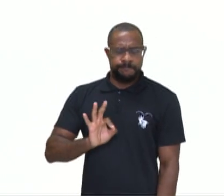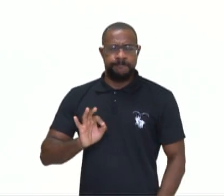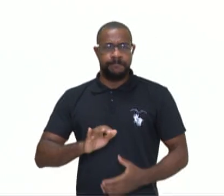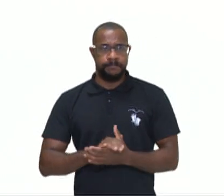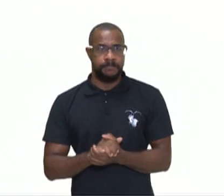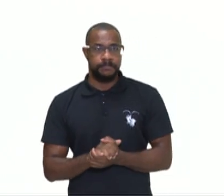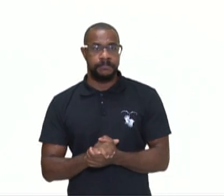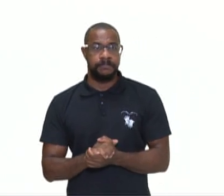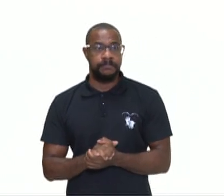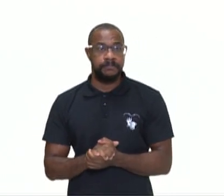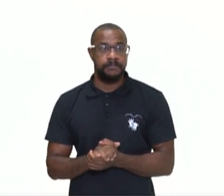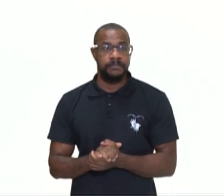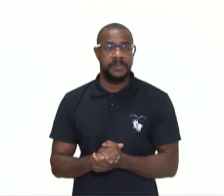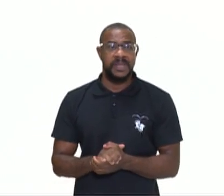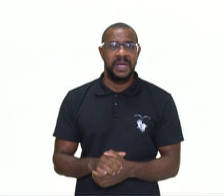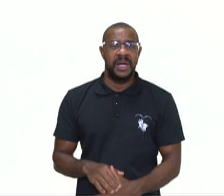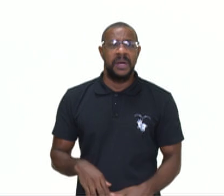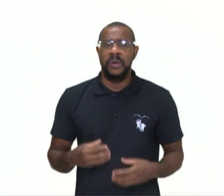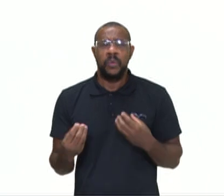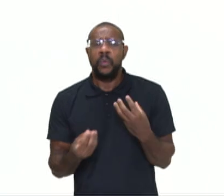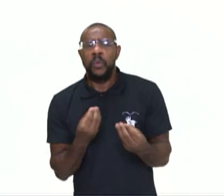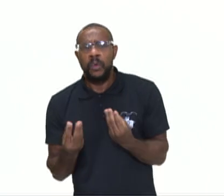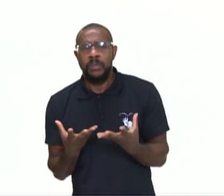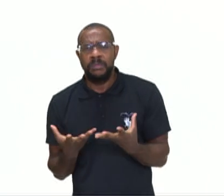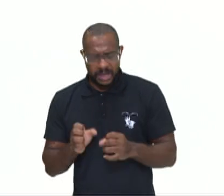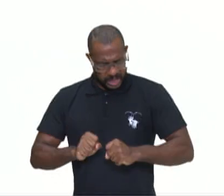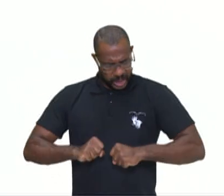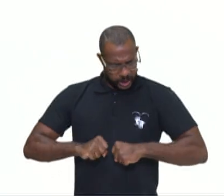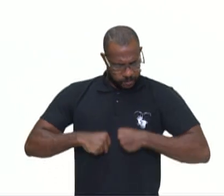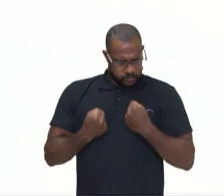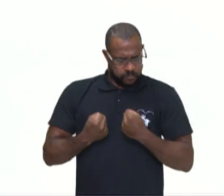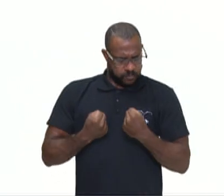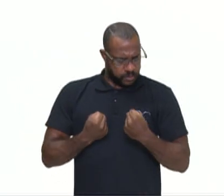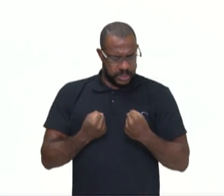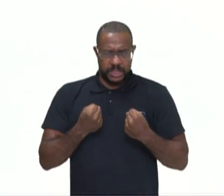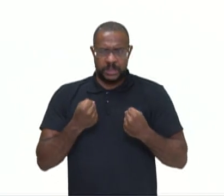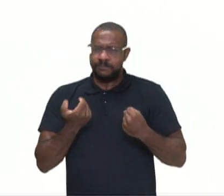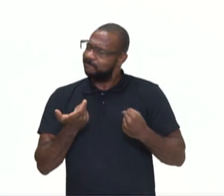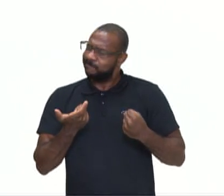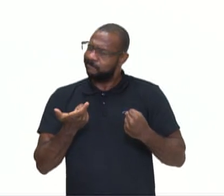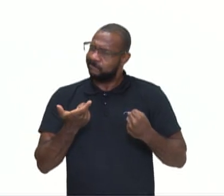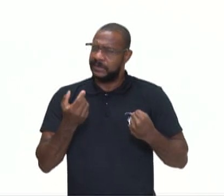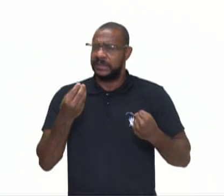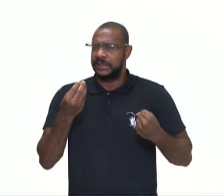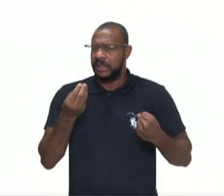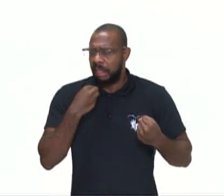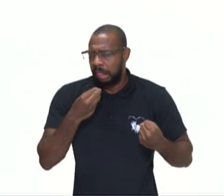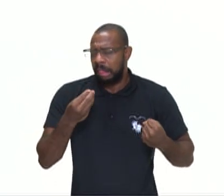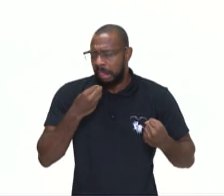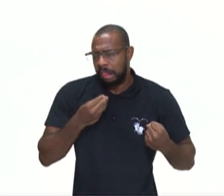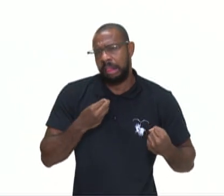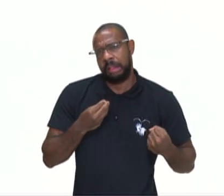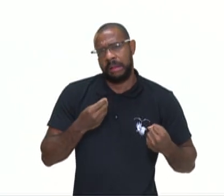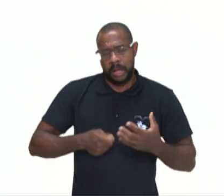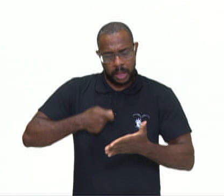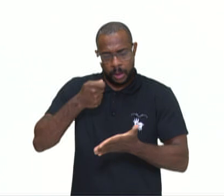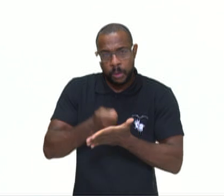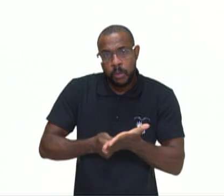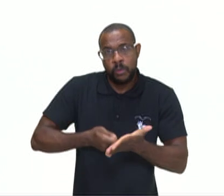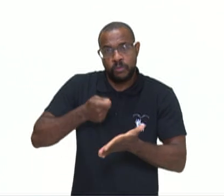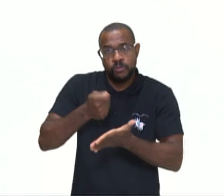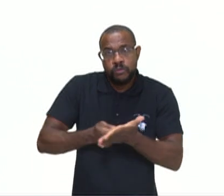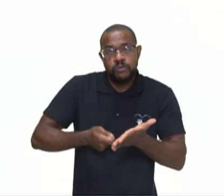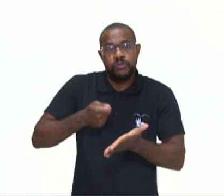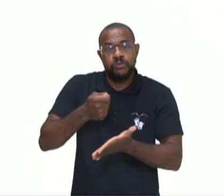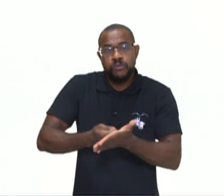lameia. É em vão que as forças cansa, e a luta se atira, e é em vão que brande no ar